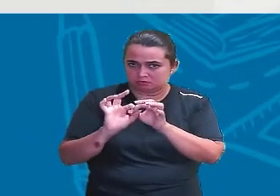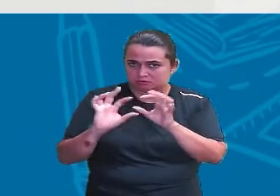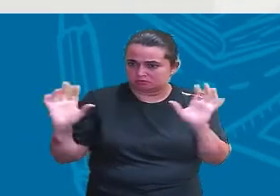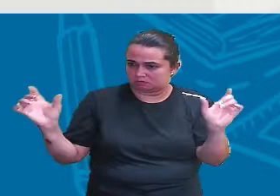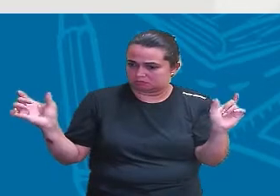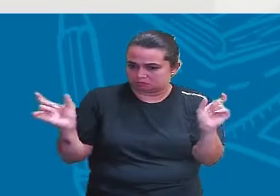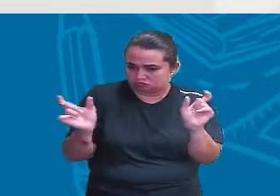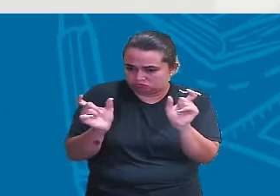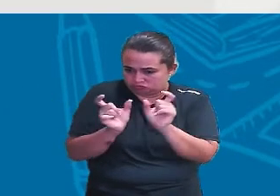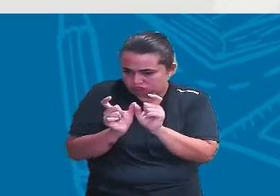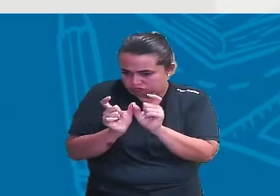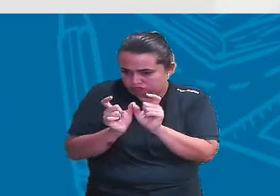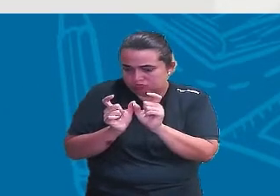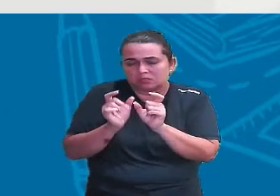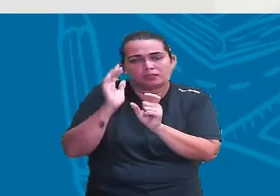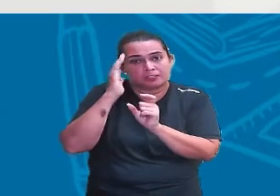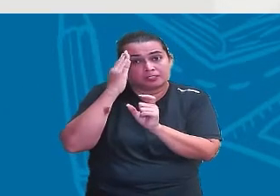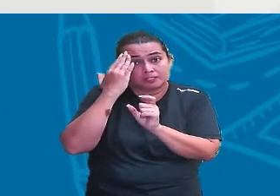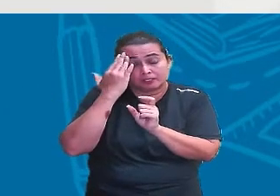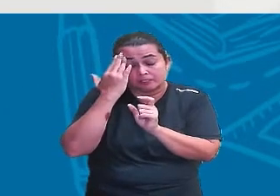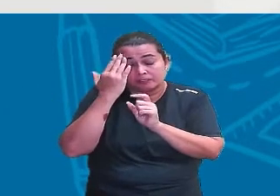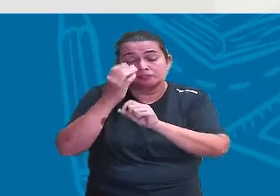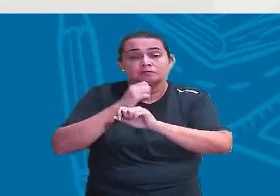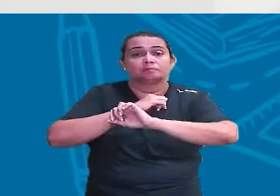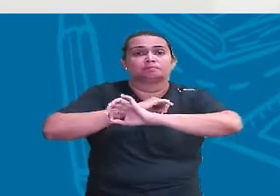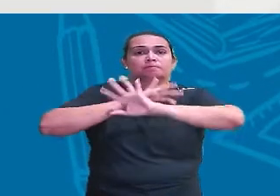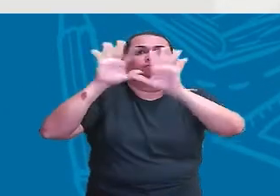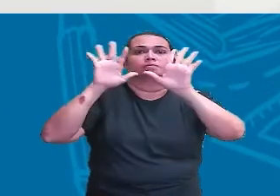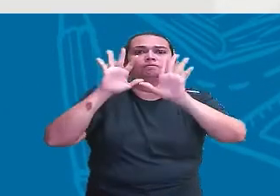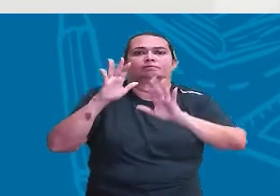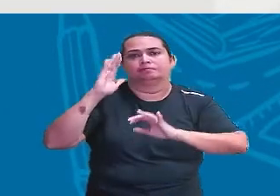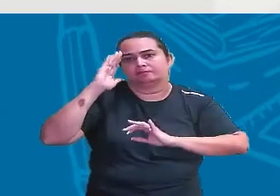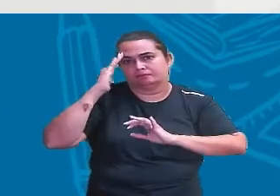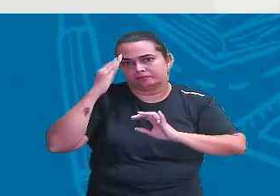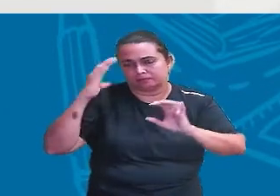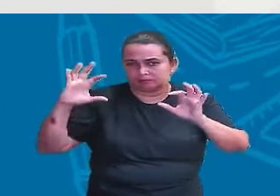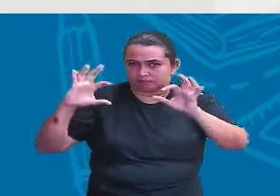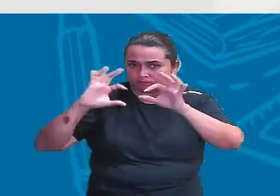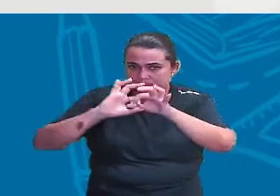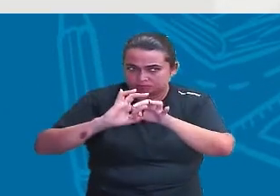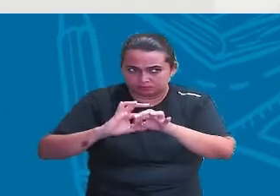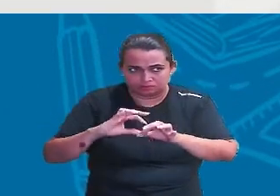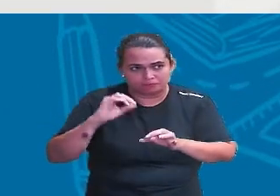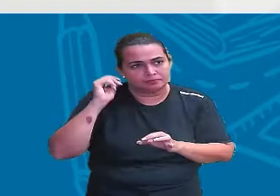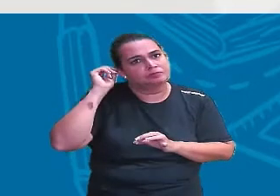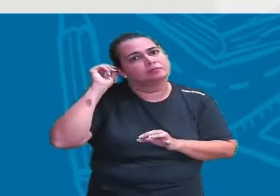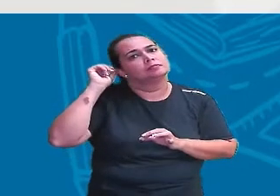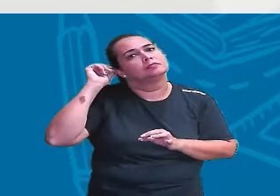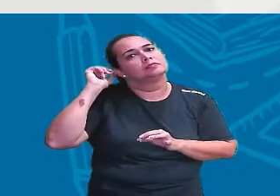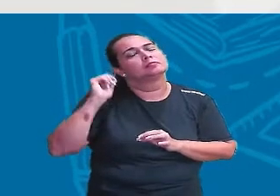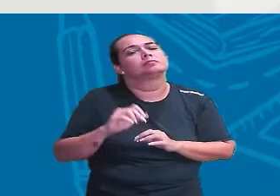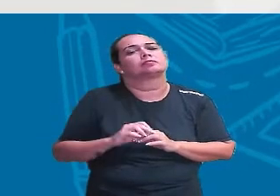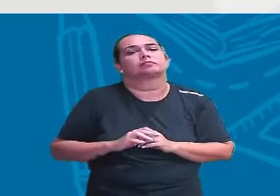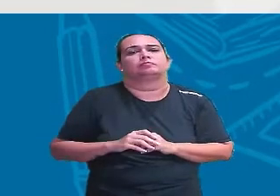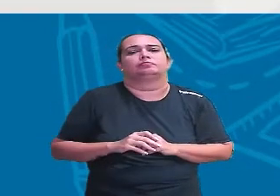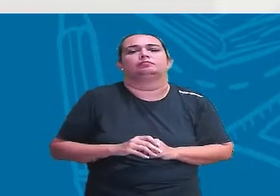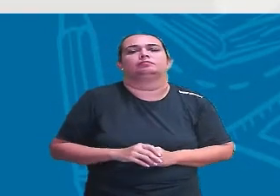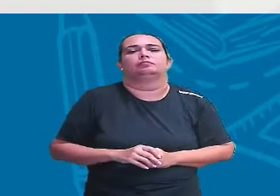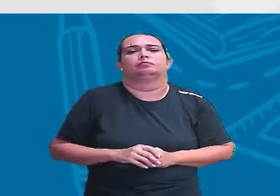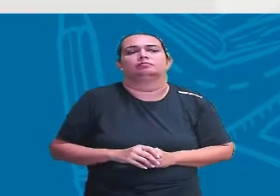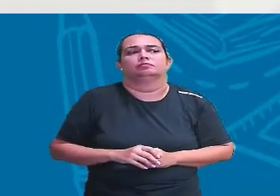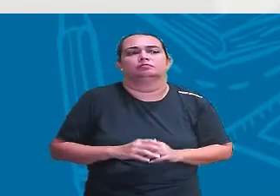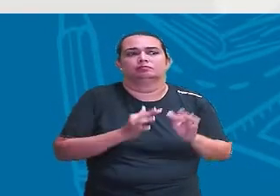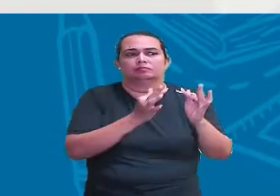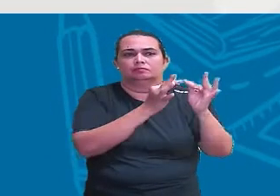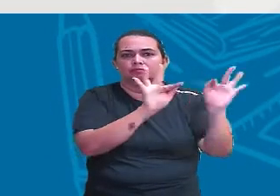essa ligação, certo? Advérbio conjuntivo, ele faz uma ligação entre uma frase e outra. É como se